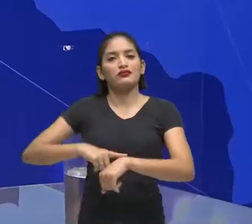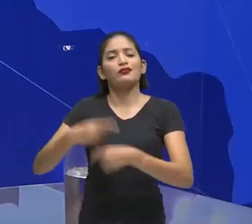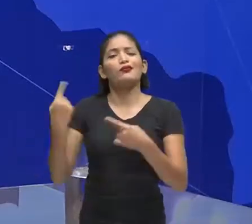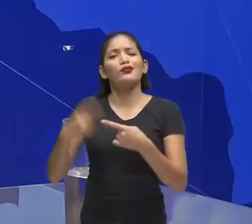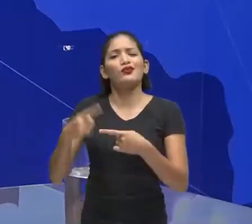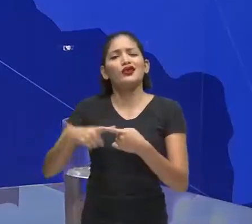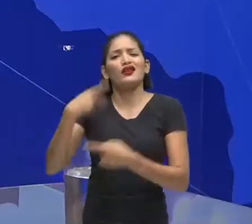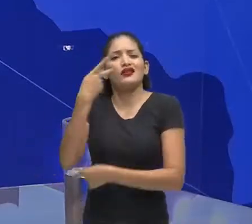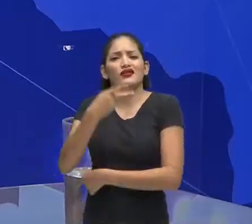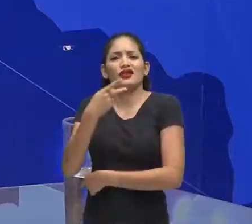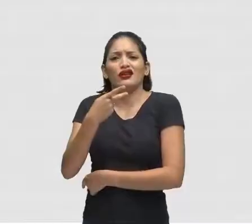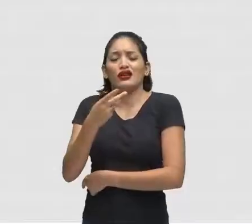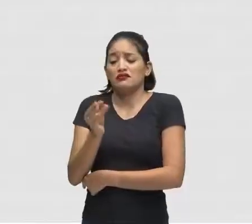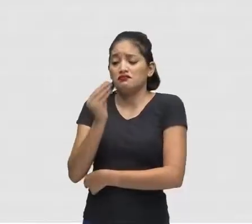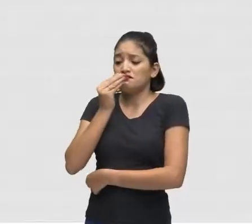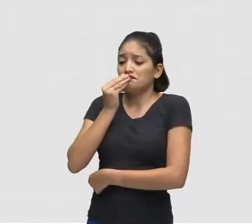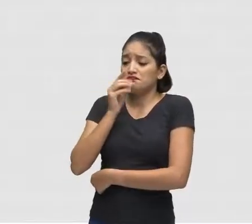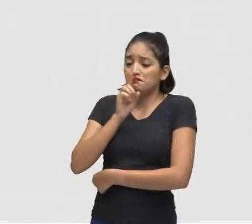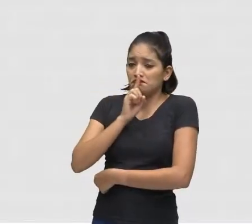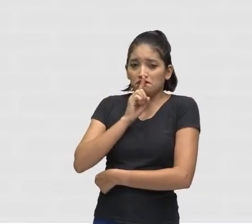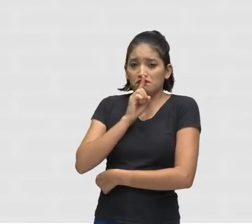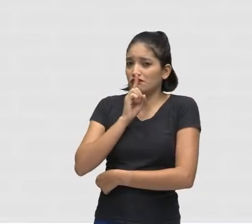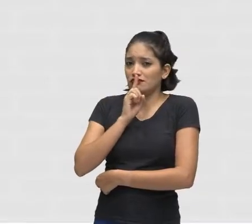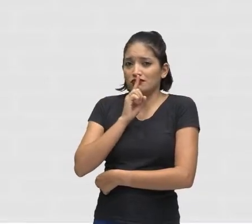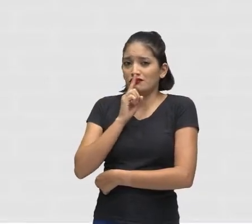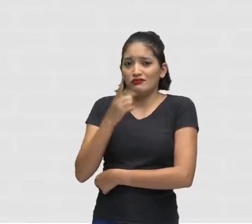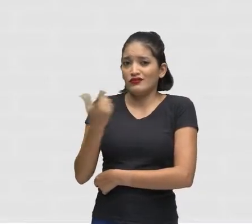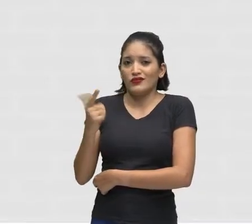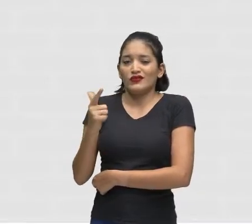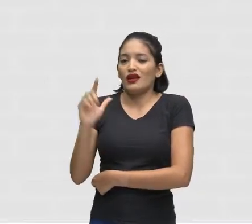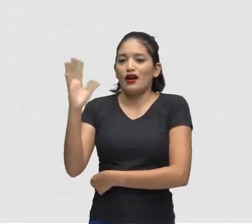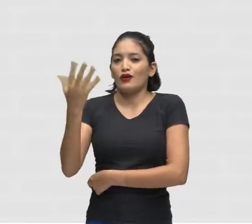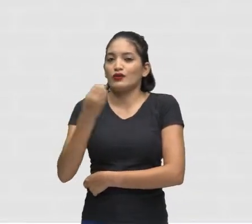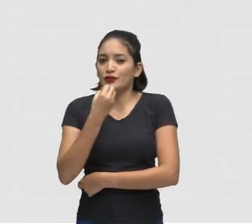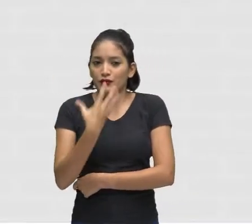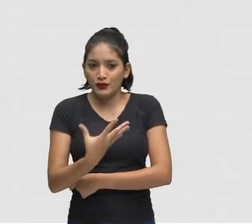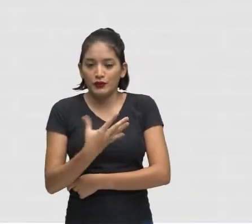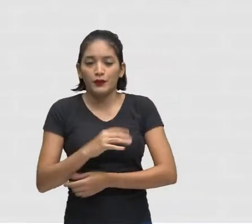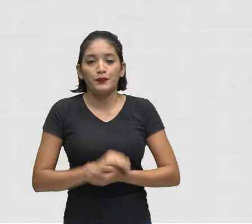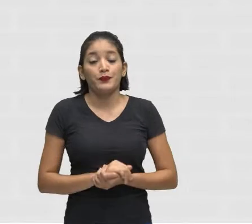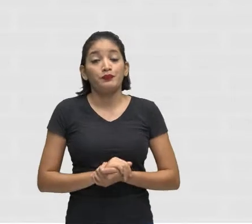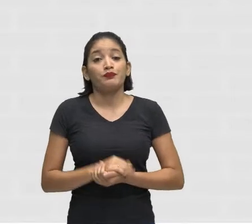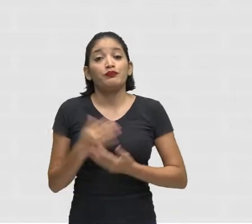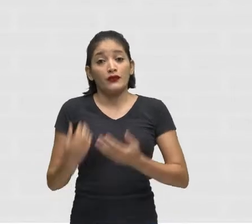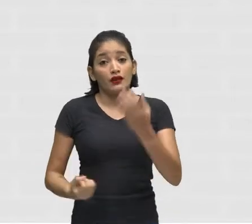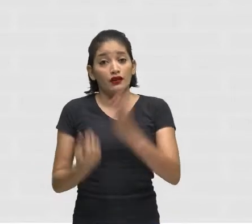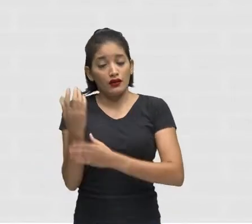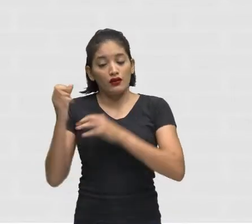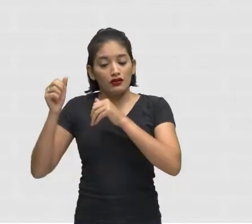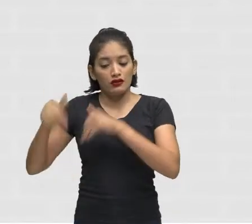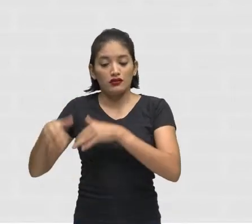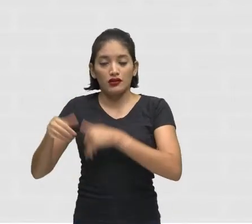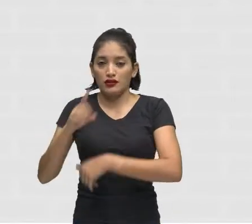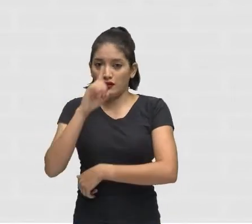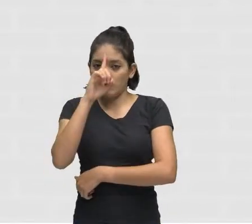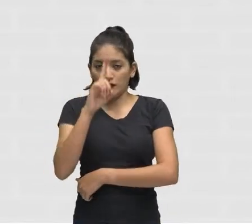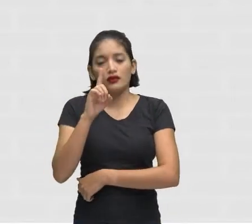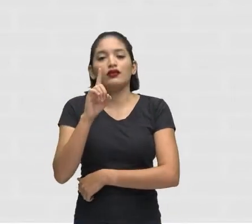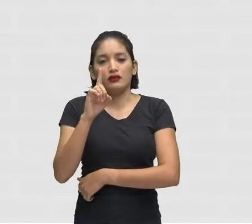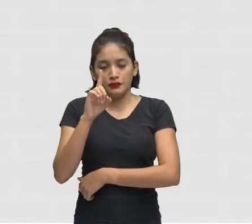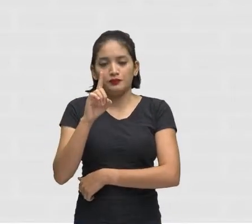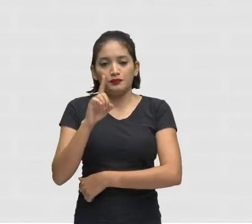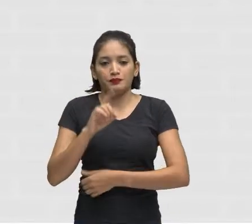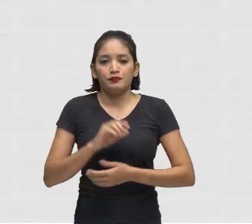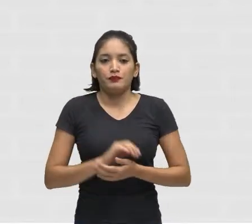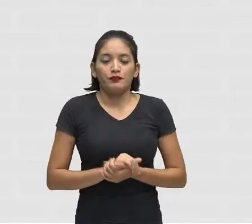falar? Porque silenciar já não estava mais trazendo resultado. Né? O Setembro Amarelo surgiu a partir dessa preocupação,